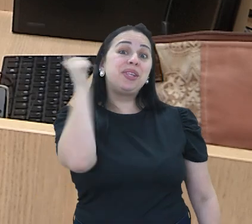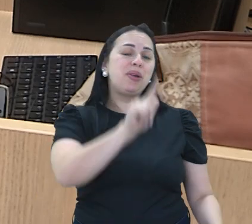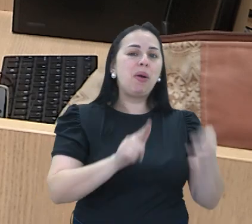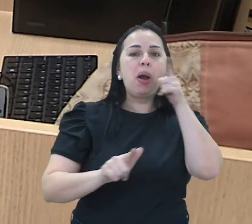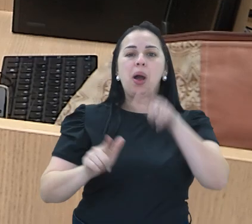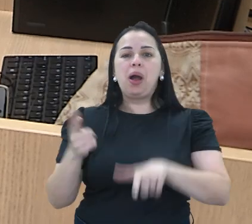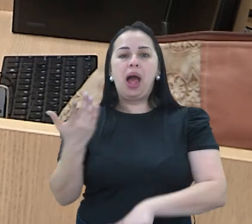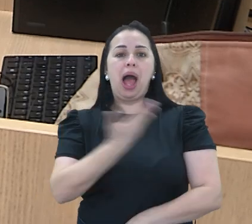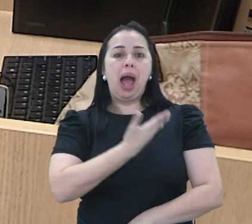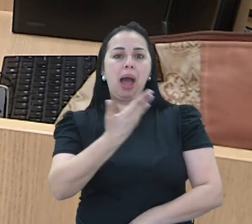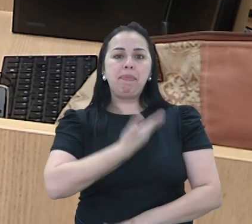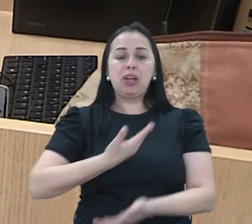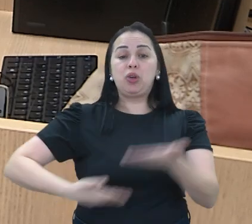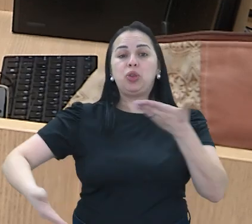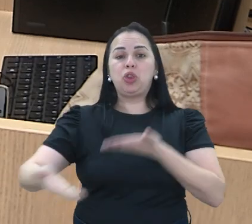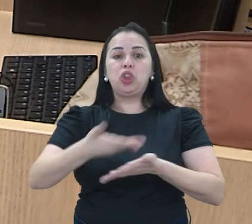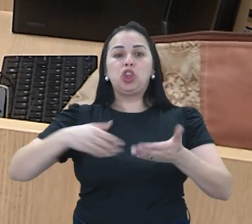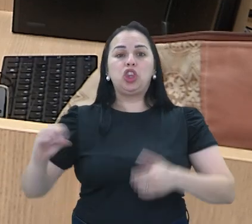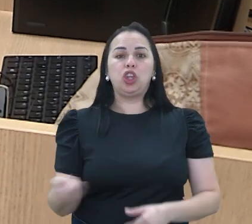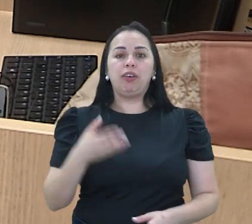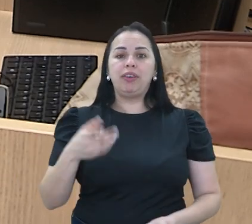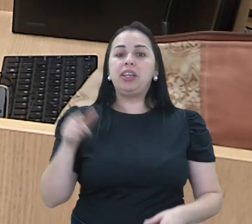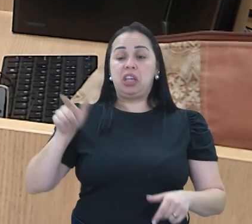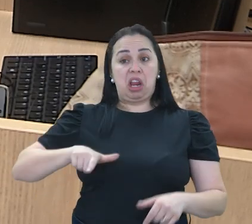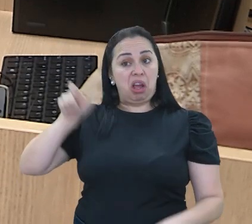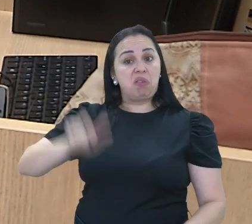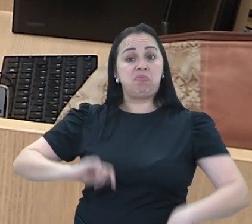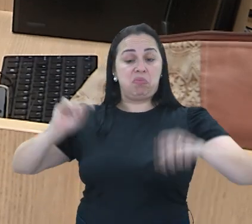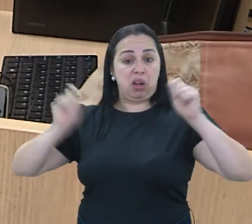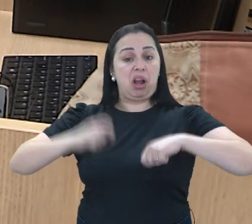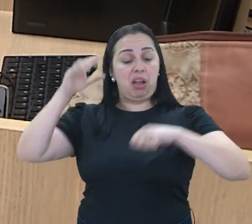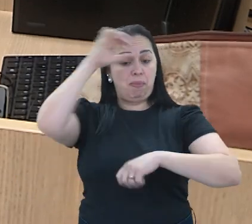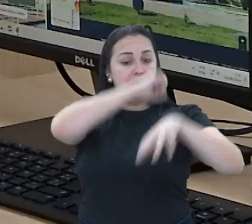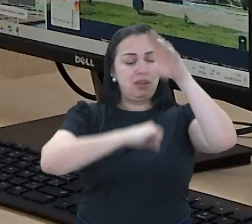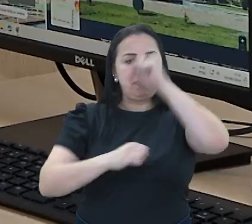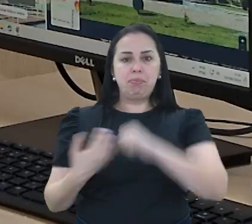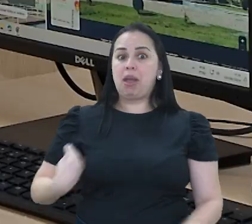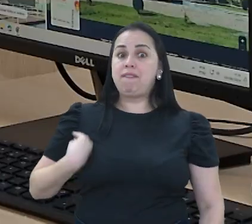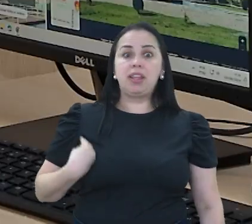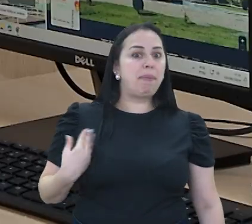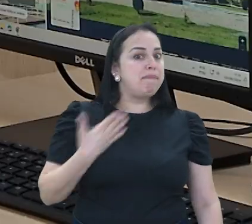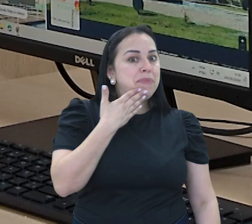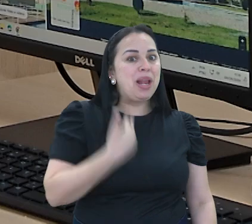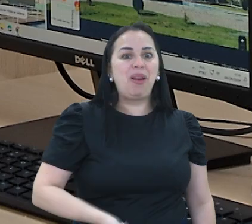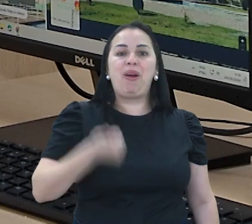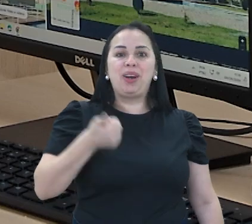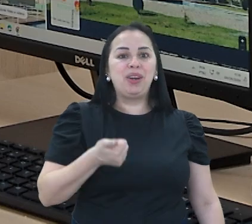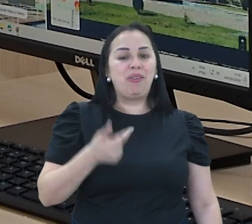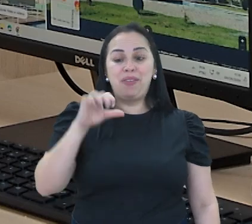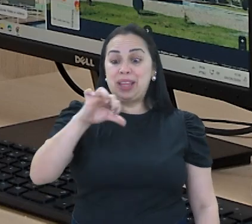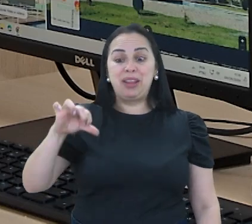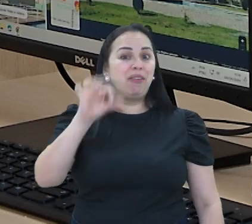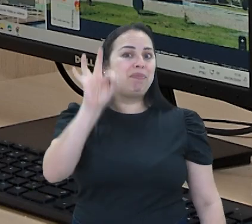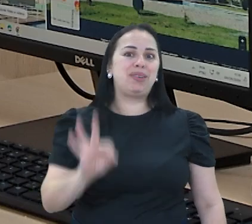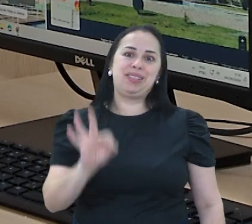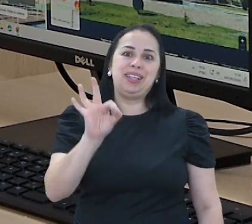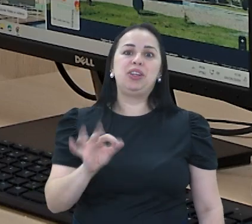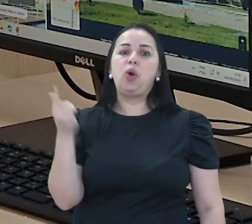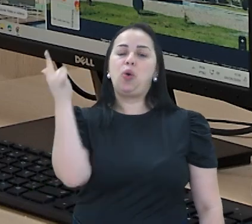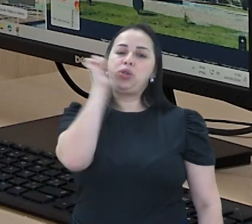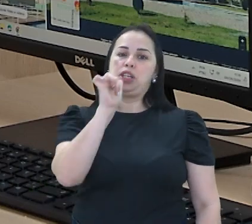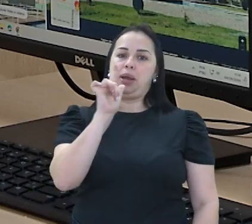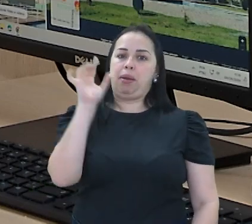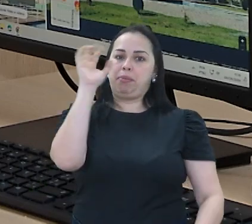fez novas amizades e descobriu que tem disposição de sobra para aprender. Minha vida melhorou, acho que